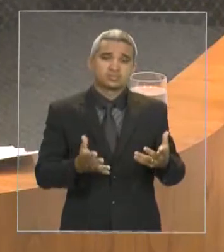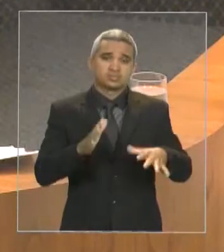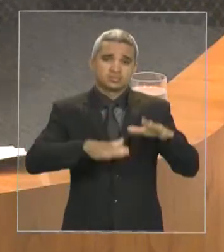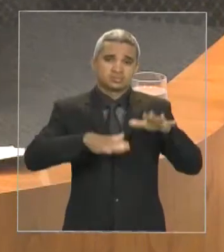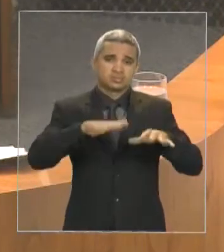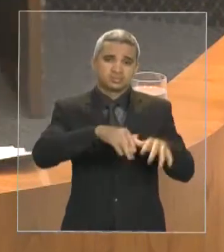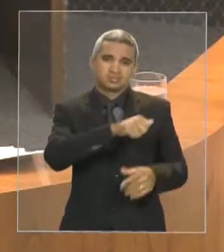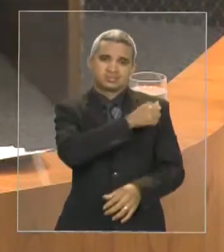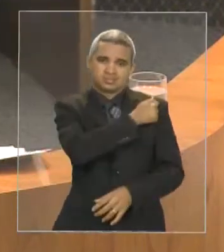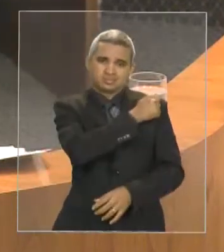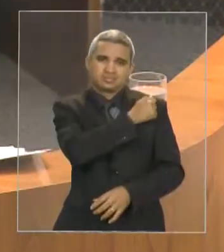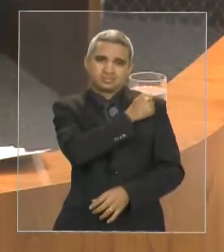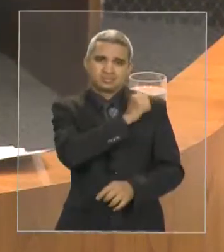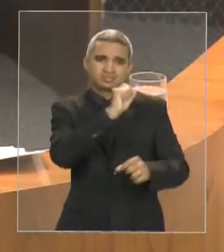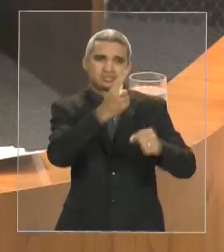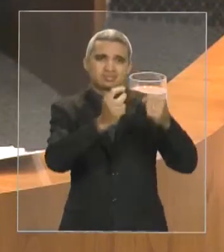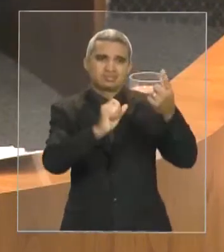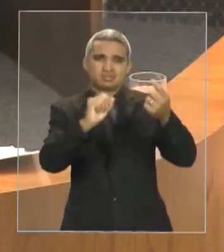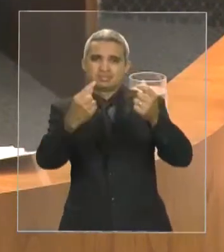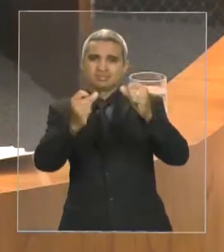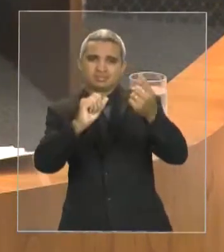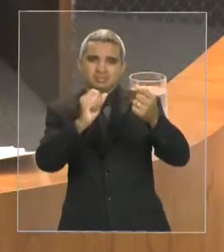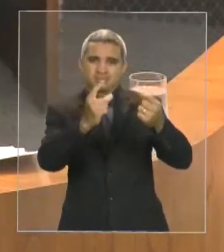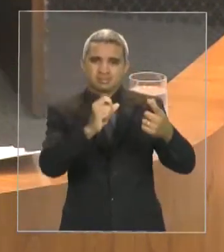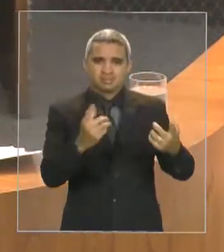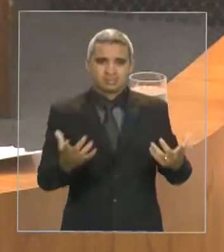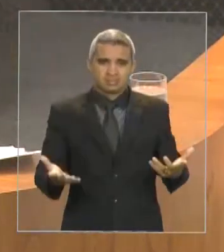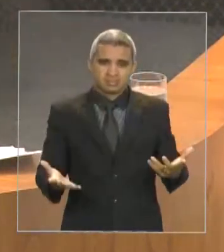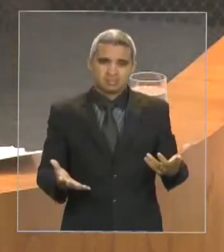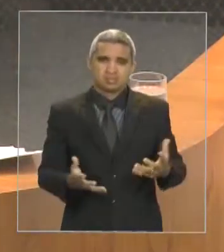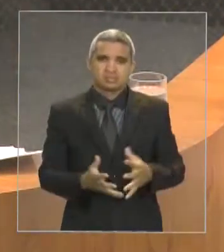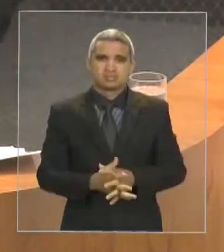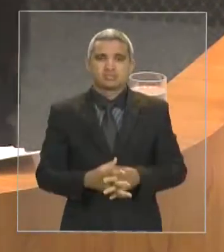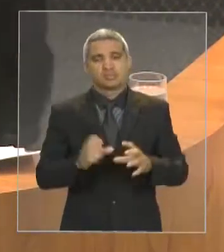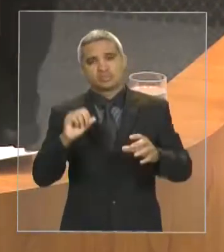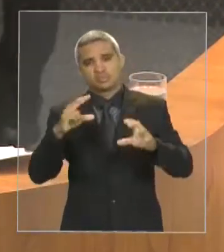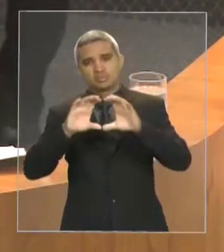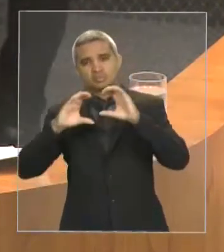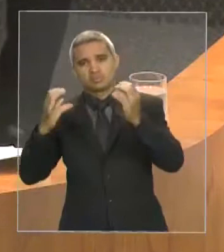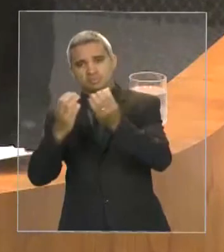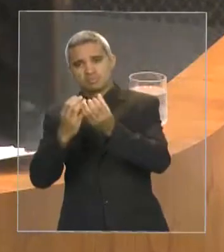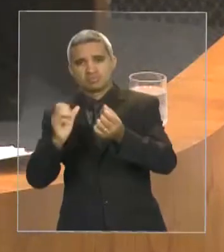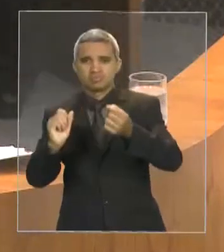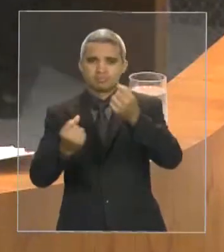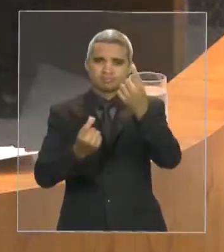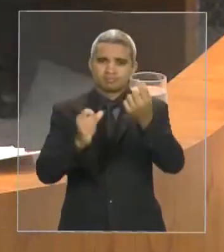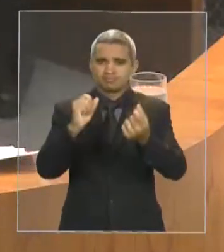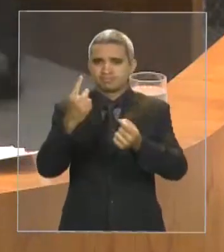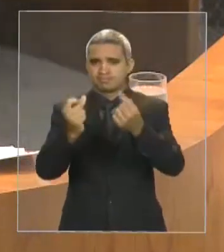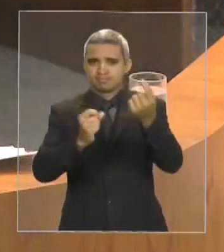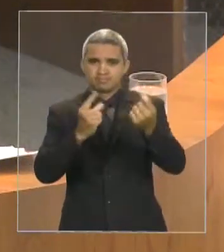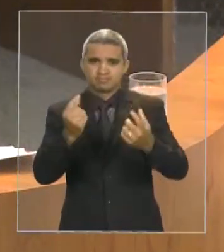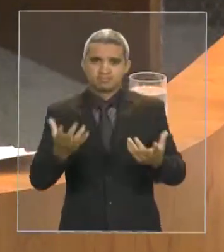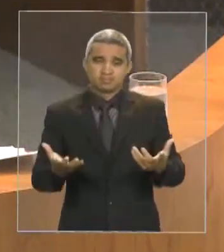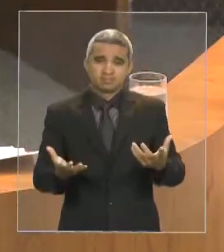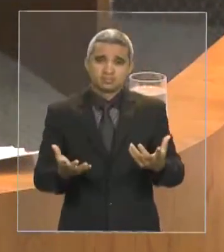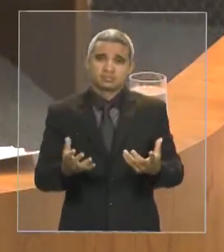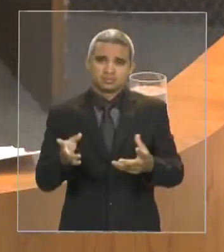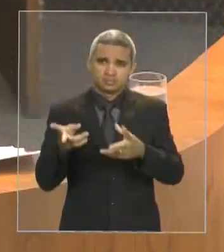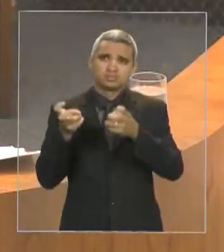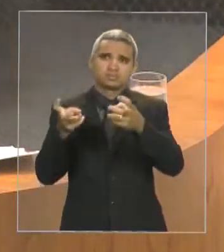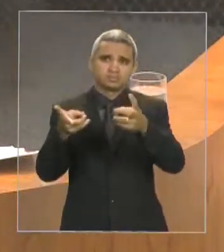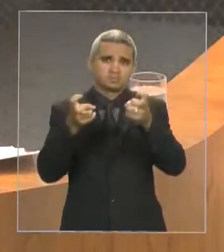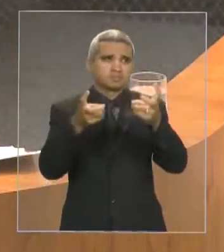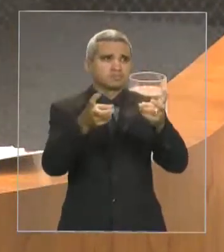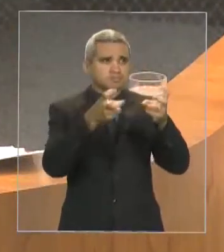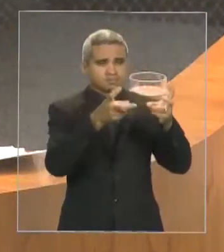obras sofram depredações por parte da comunidade. Isso, infelizmente, nós constatamos já em